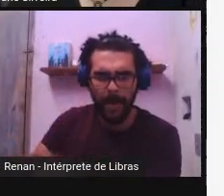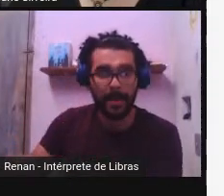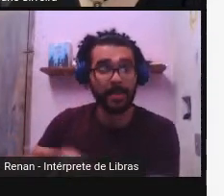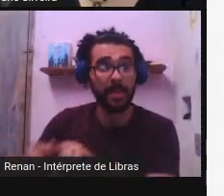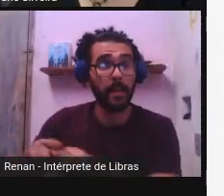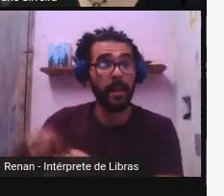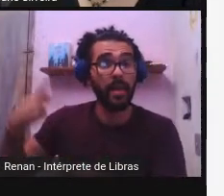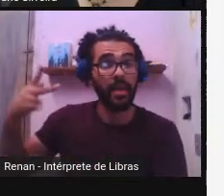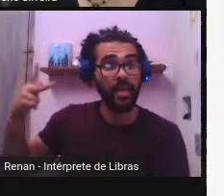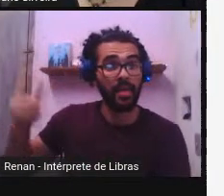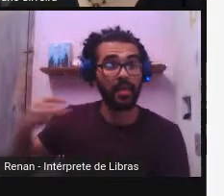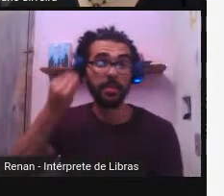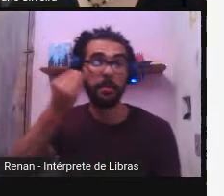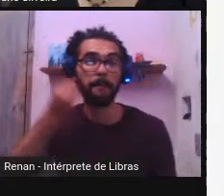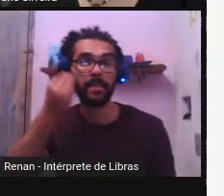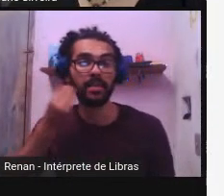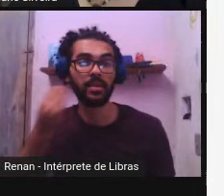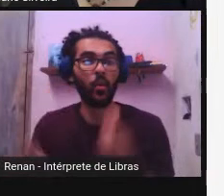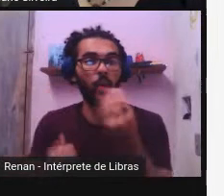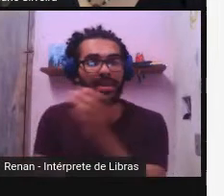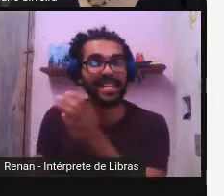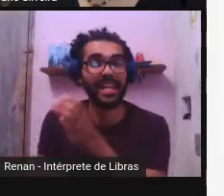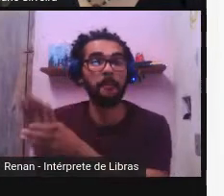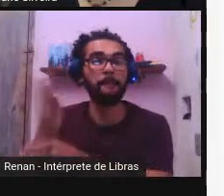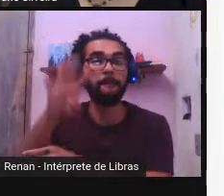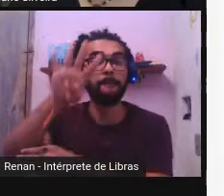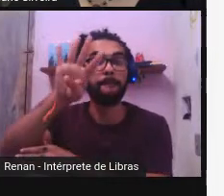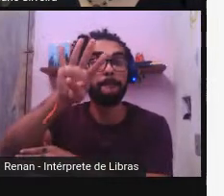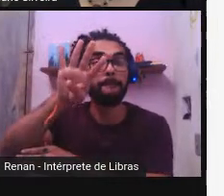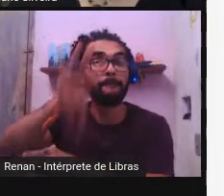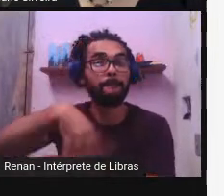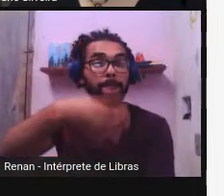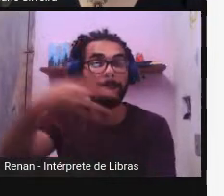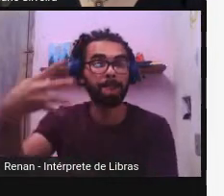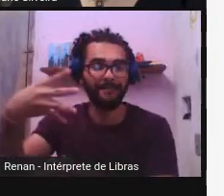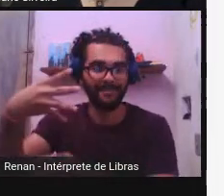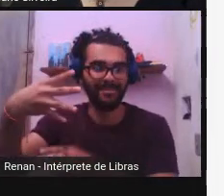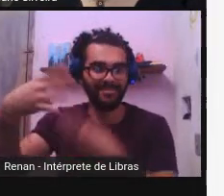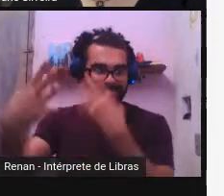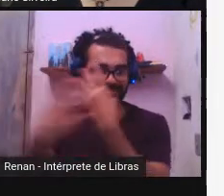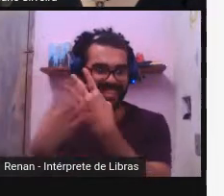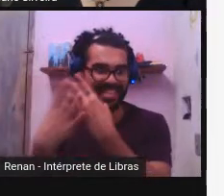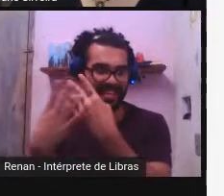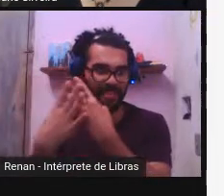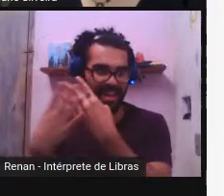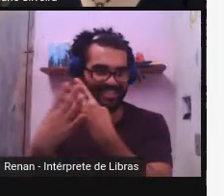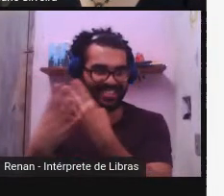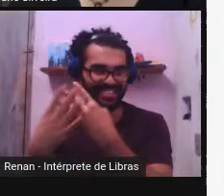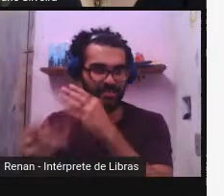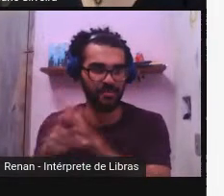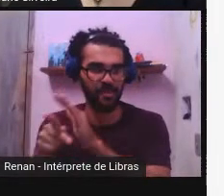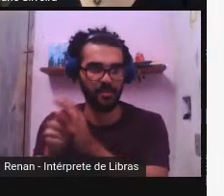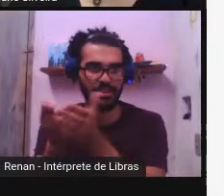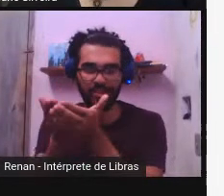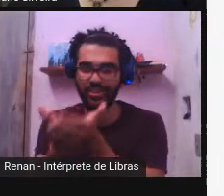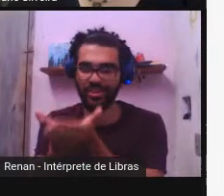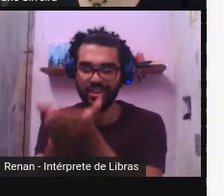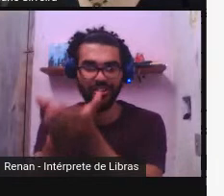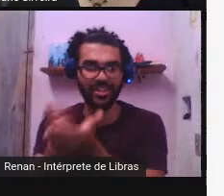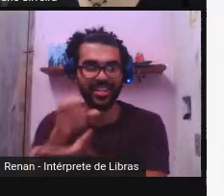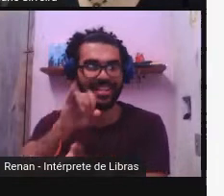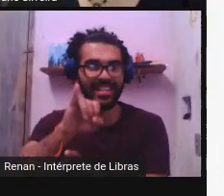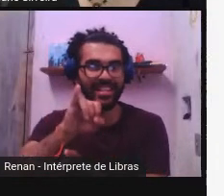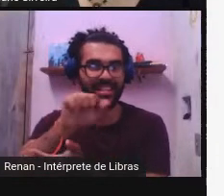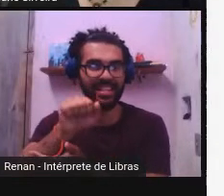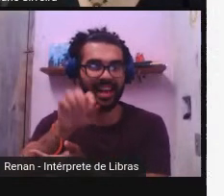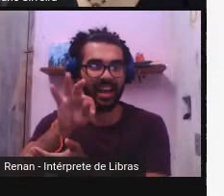pela busca de um princípio matemático de construção de artes que naufragavam. São, portanto,